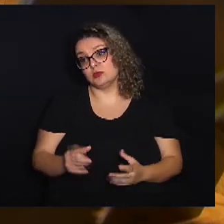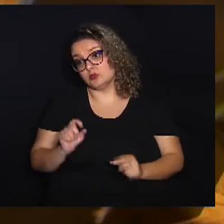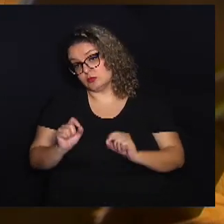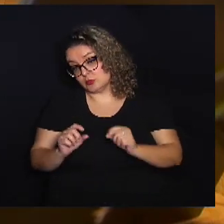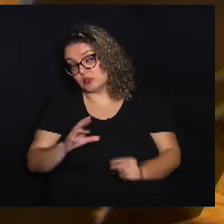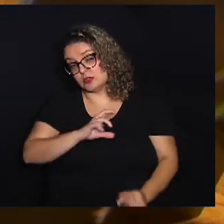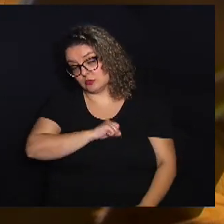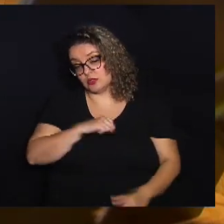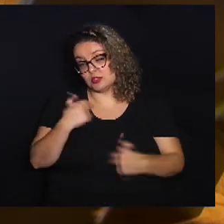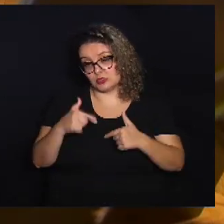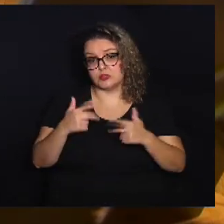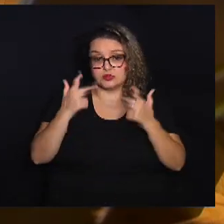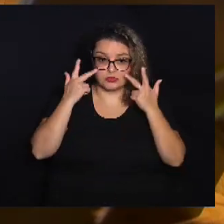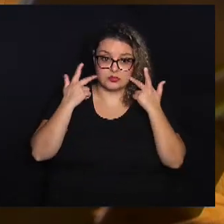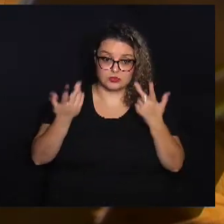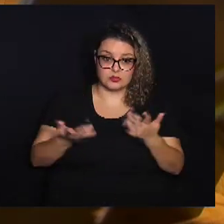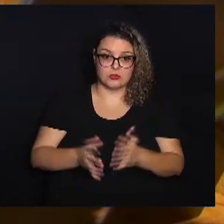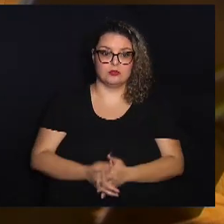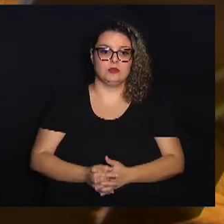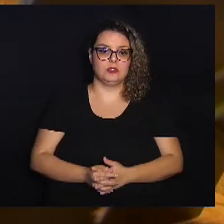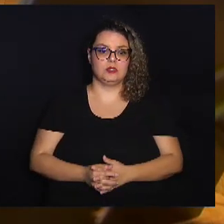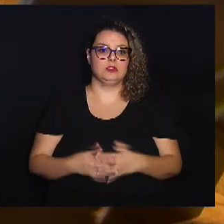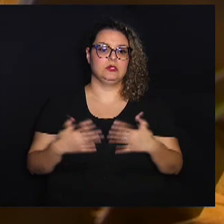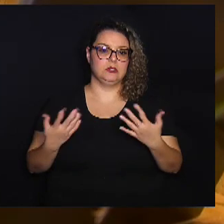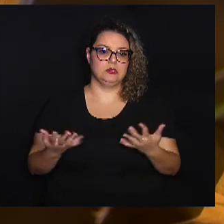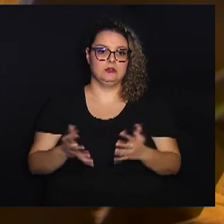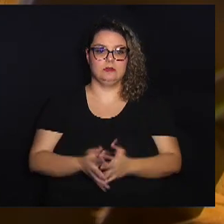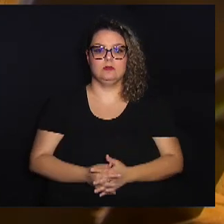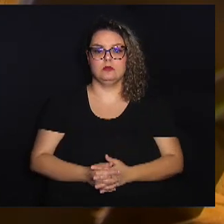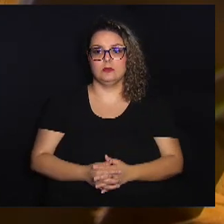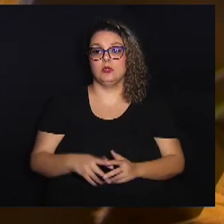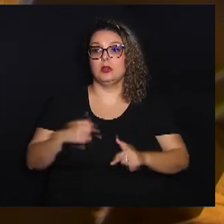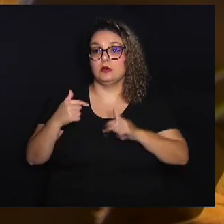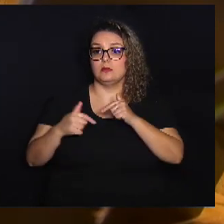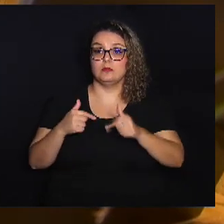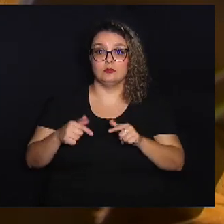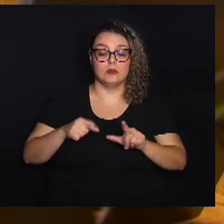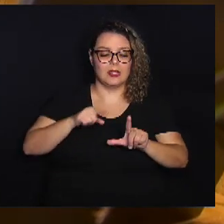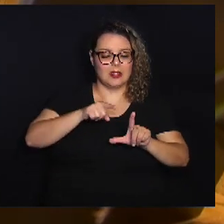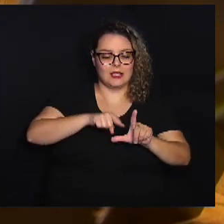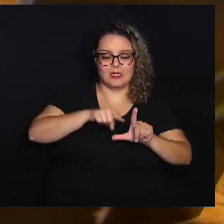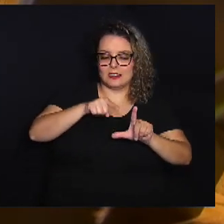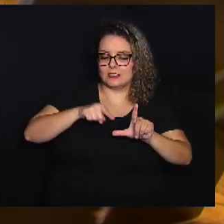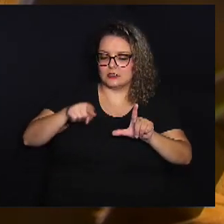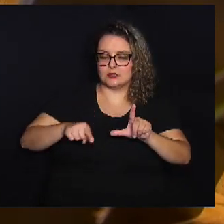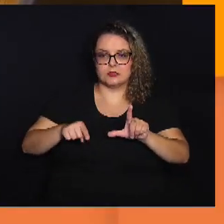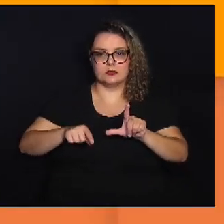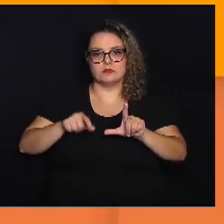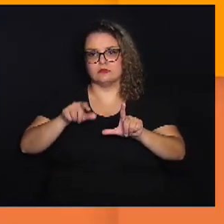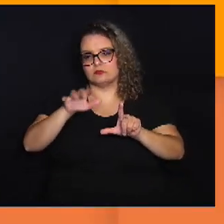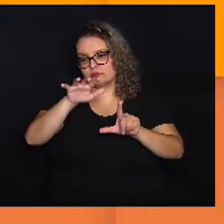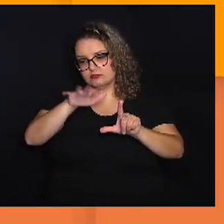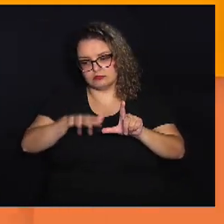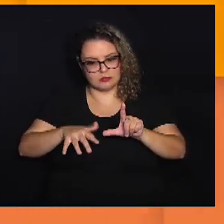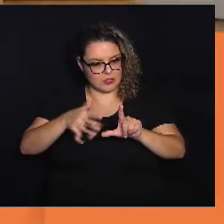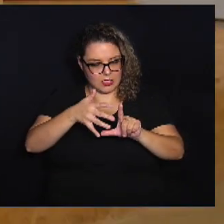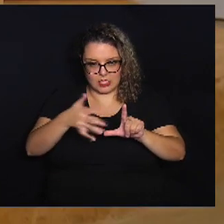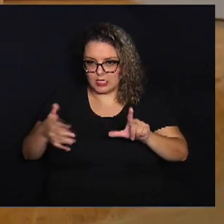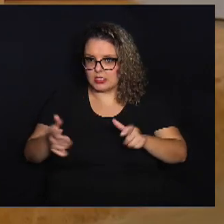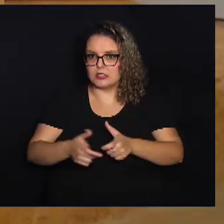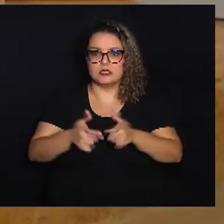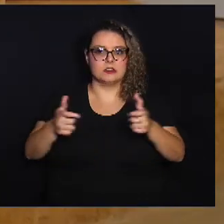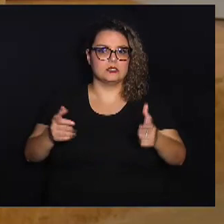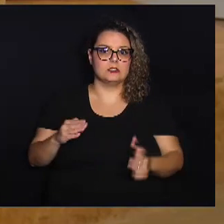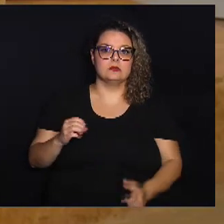trabalhar, geralmente. E então, assim, a gente trabalha muito gráfico, tabela, grandes bancos de dados.